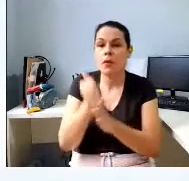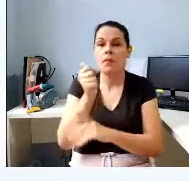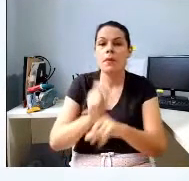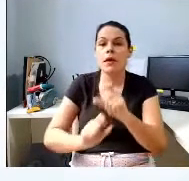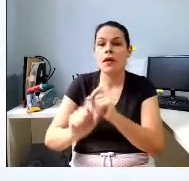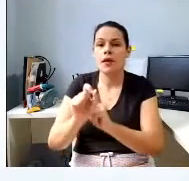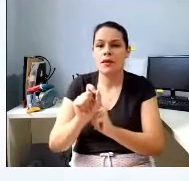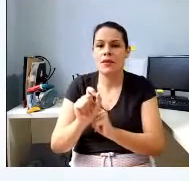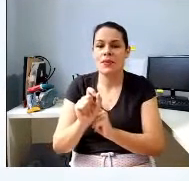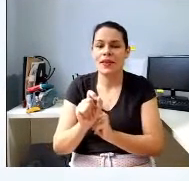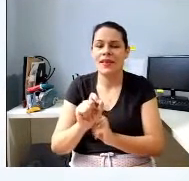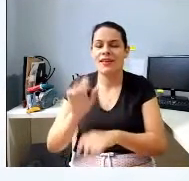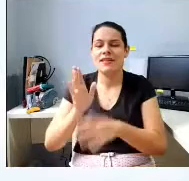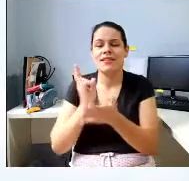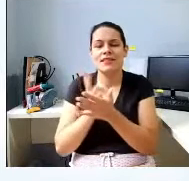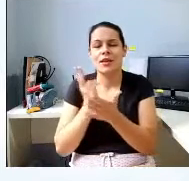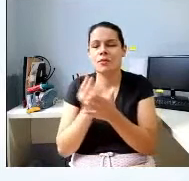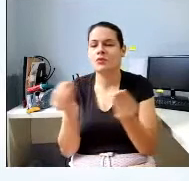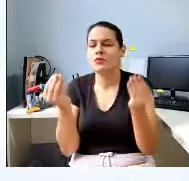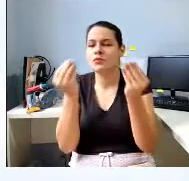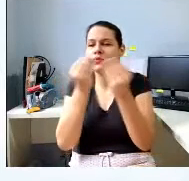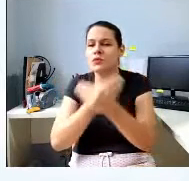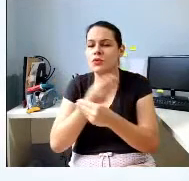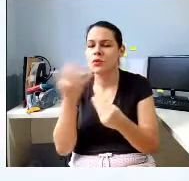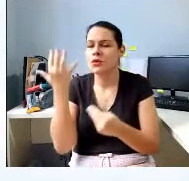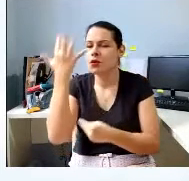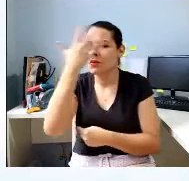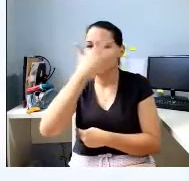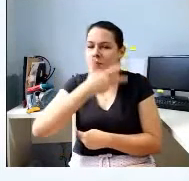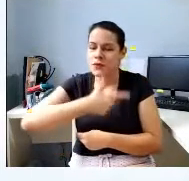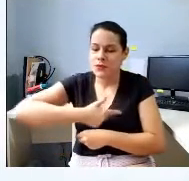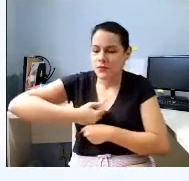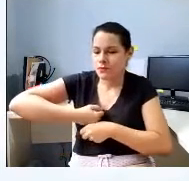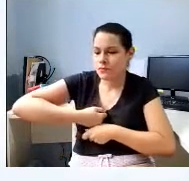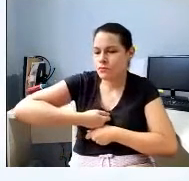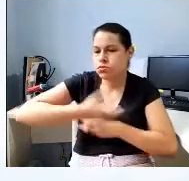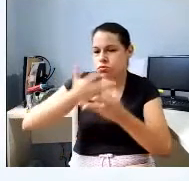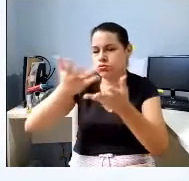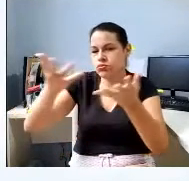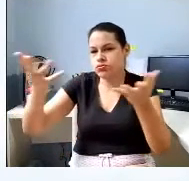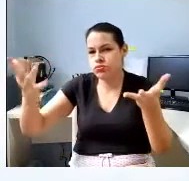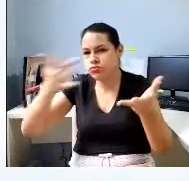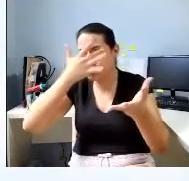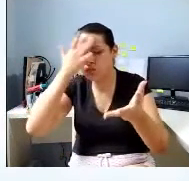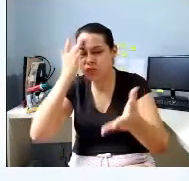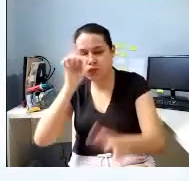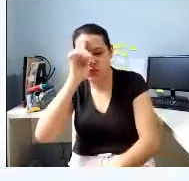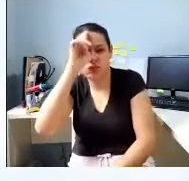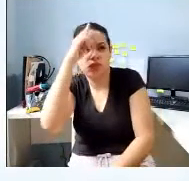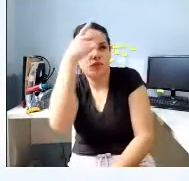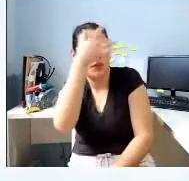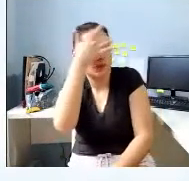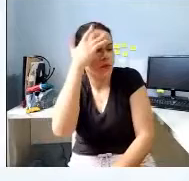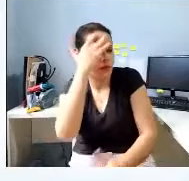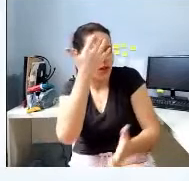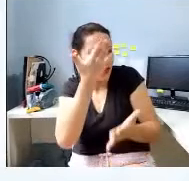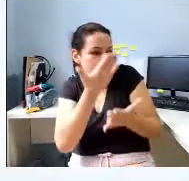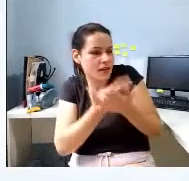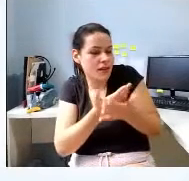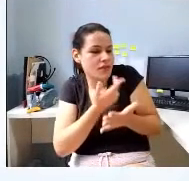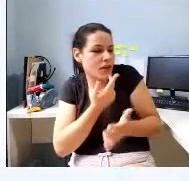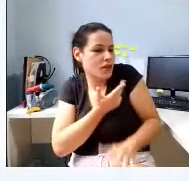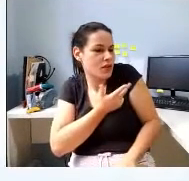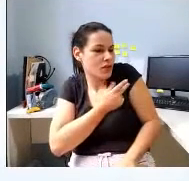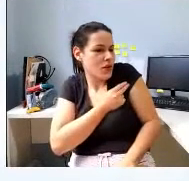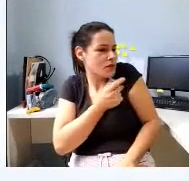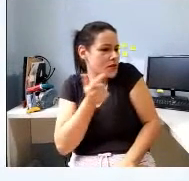da sereia, da imagem que foi criada, que foi artificialmente criada em torno dele, que tinha